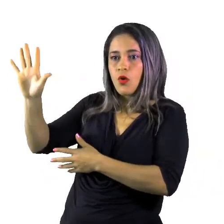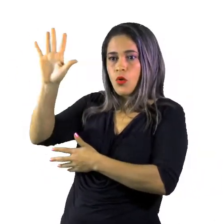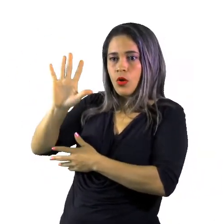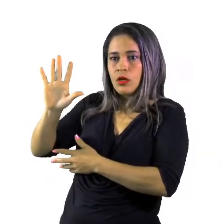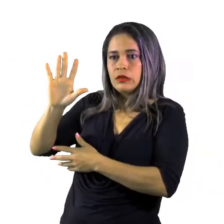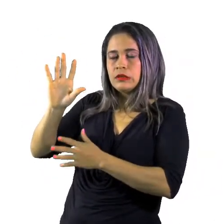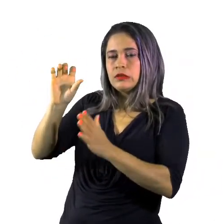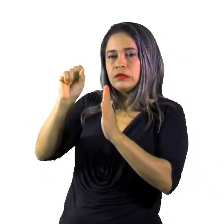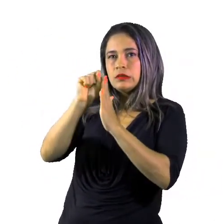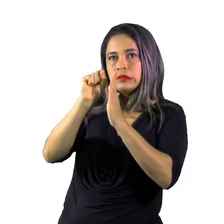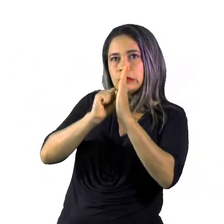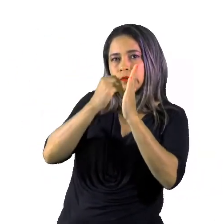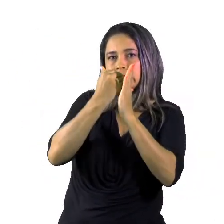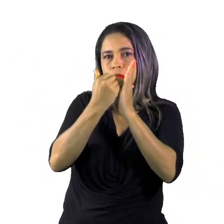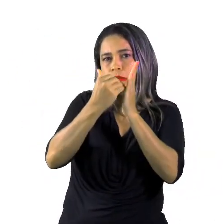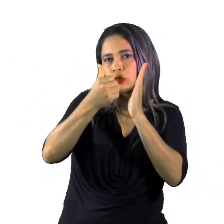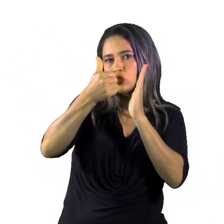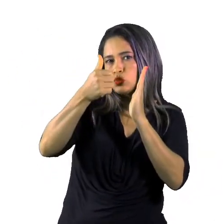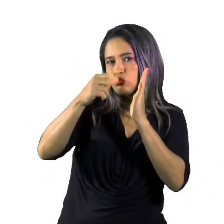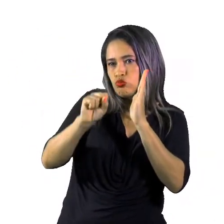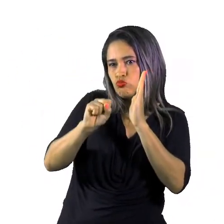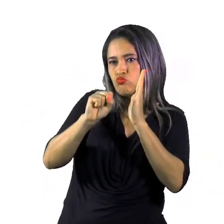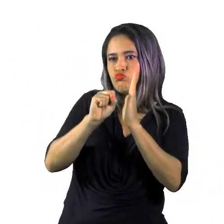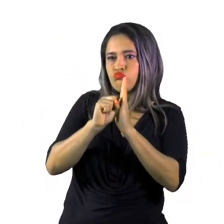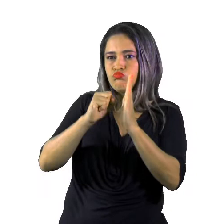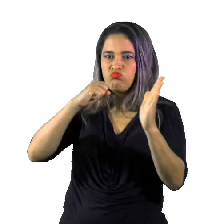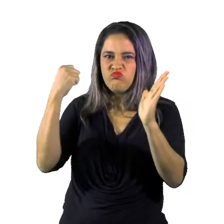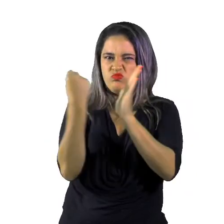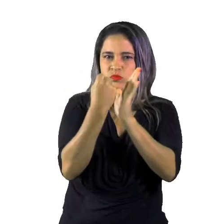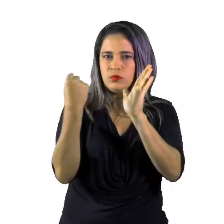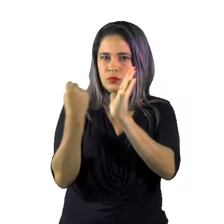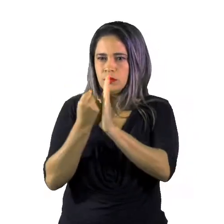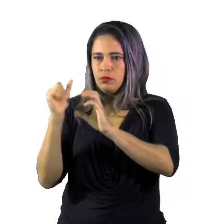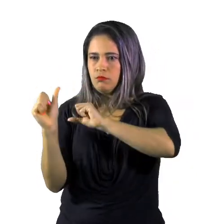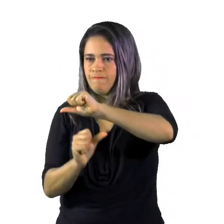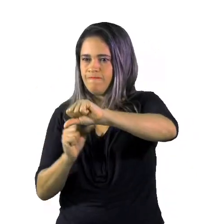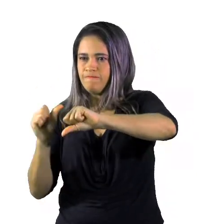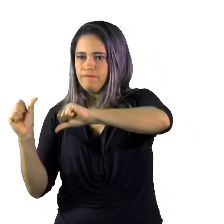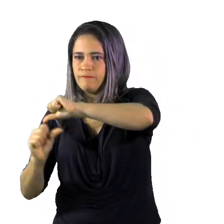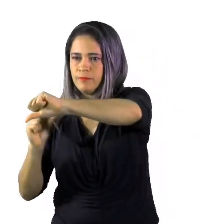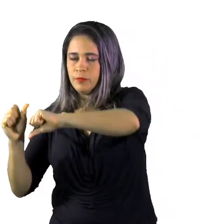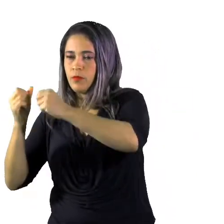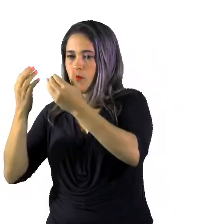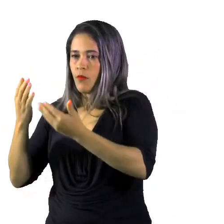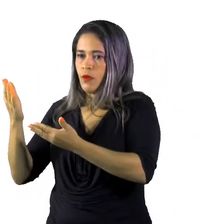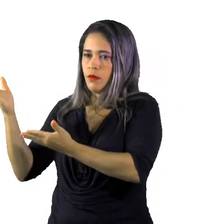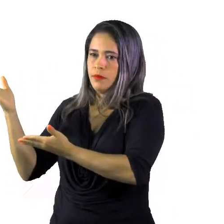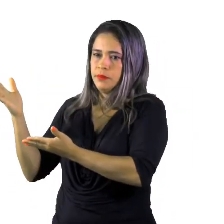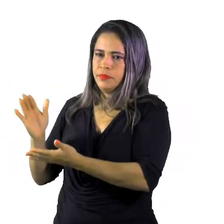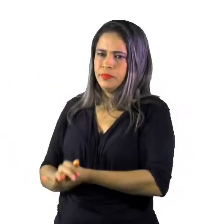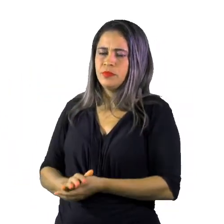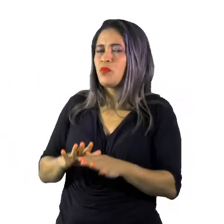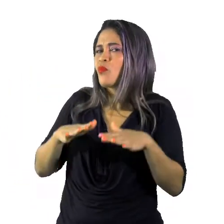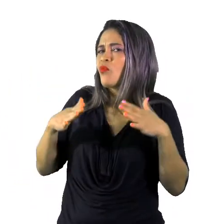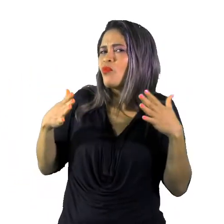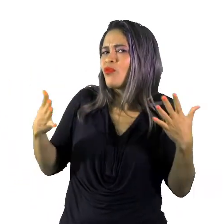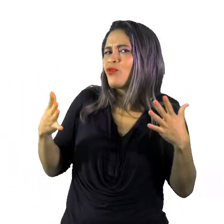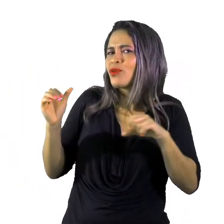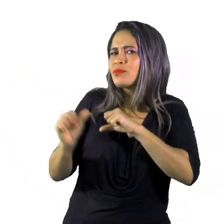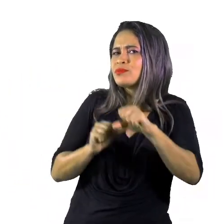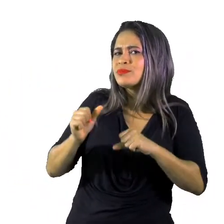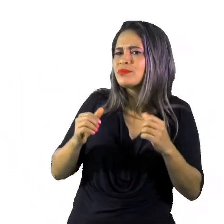século XVIII, tá? Ela foi marcada por essas profundas mudanças nessa questão da industrialização. E quais foram essas